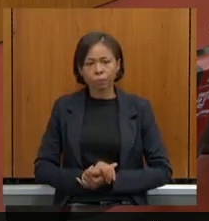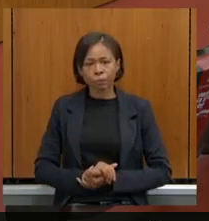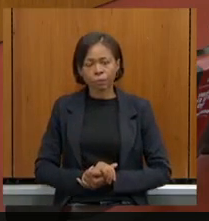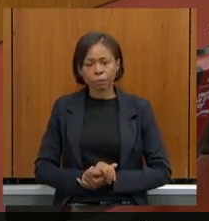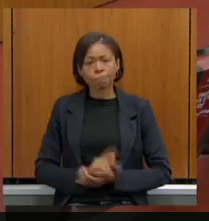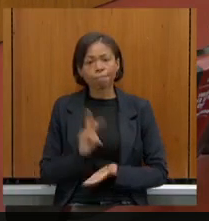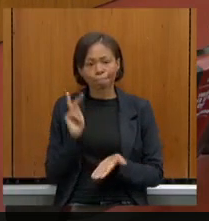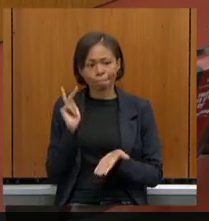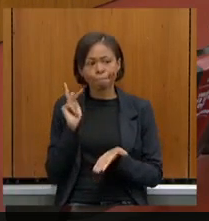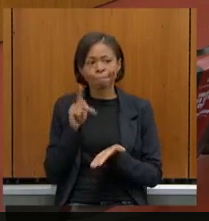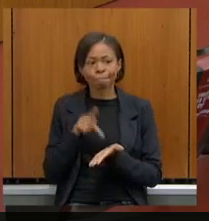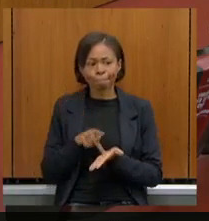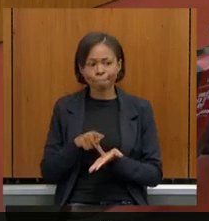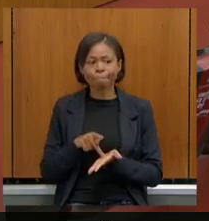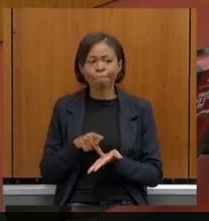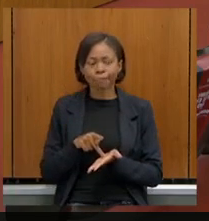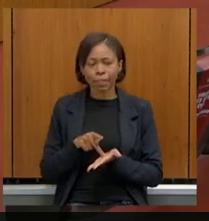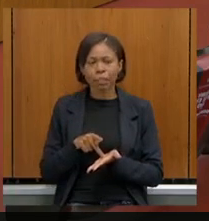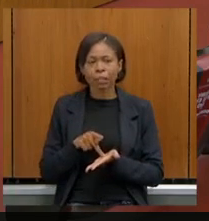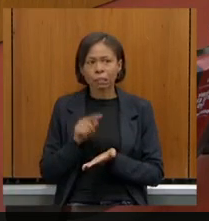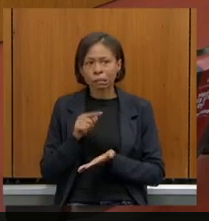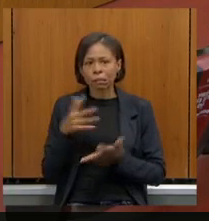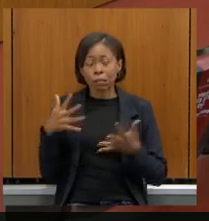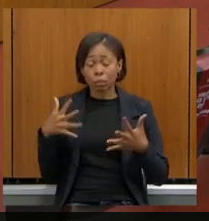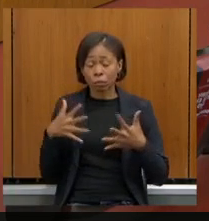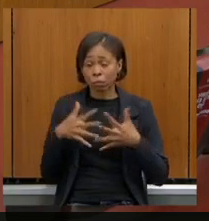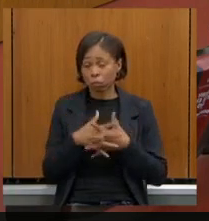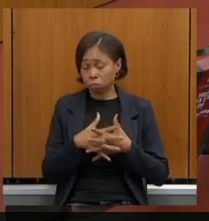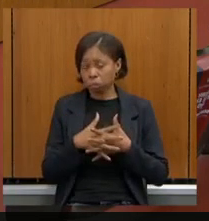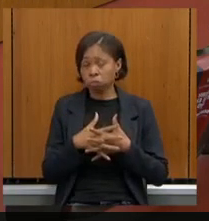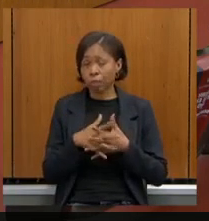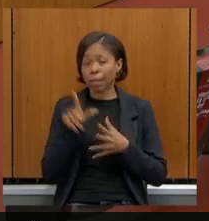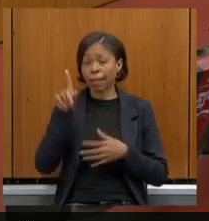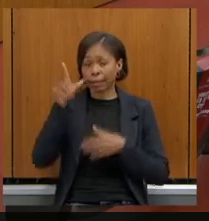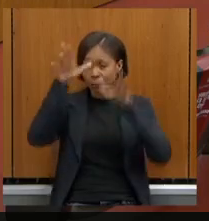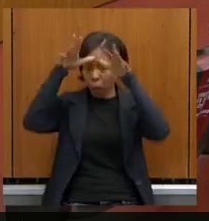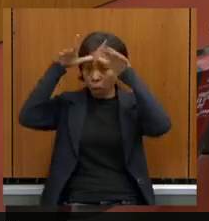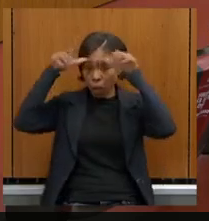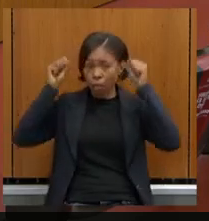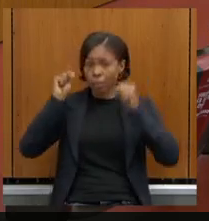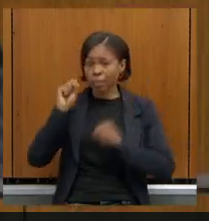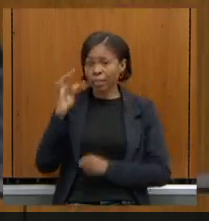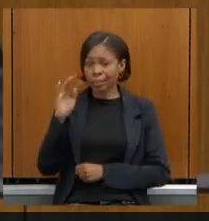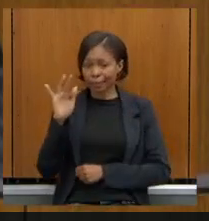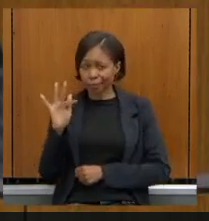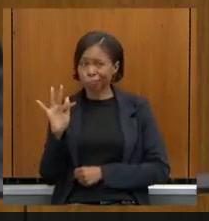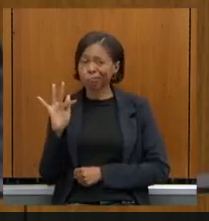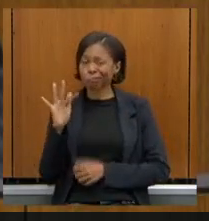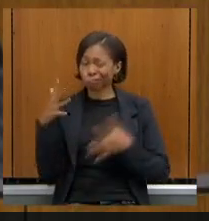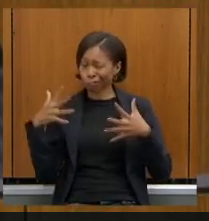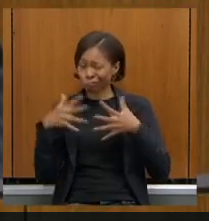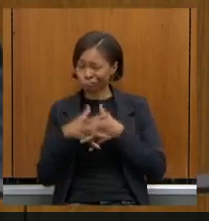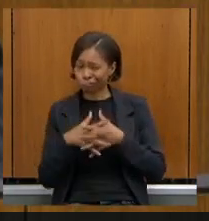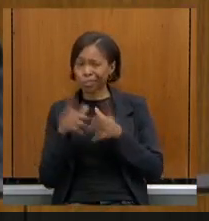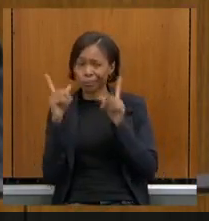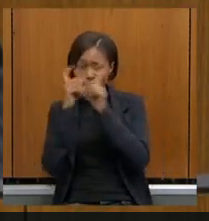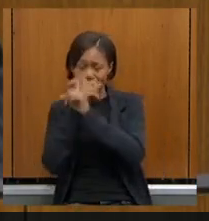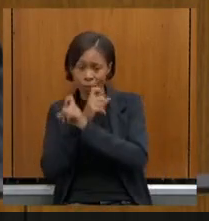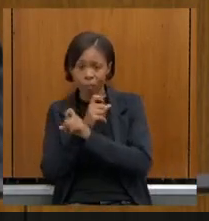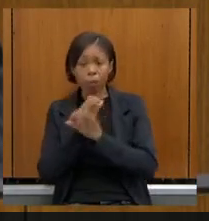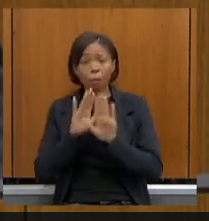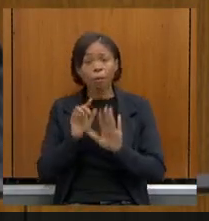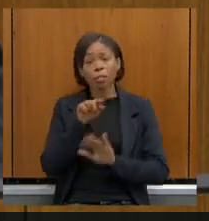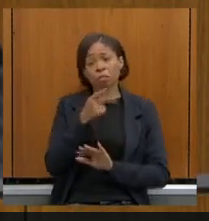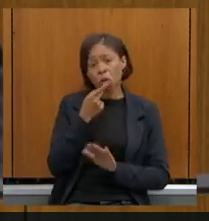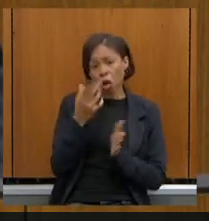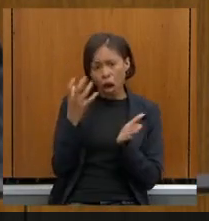realmente acho que esse entrave no STF pode complicar um pouquinho mas se você diz que o tombamento administrativo